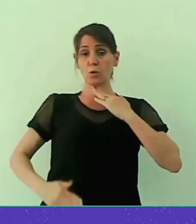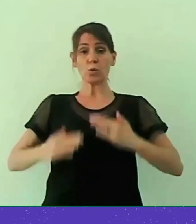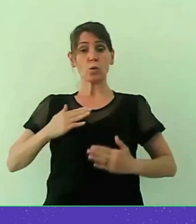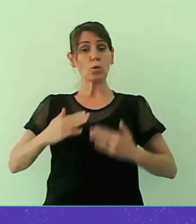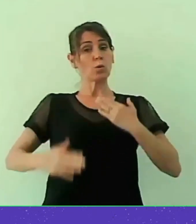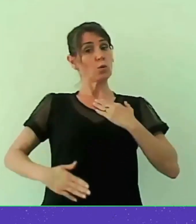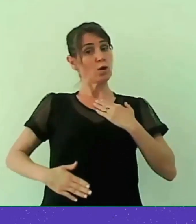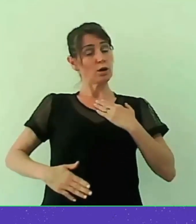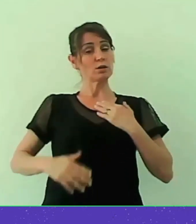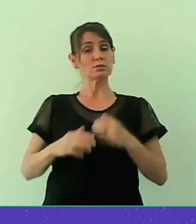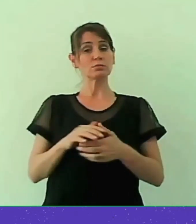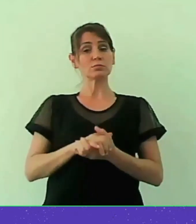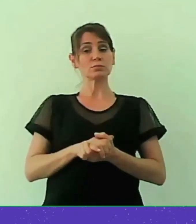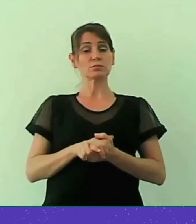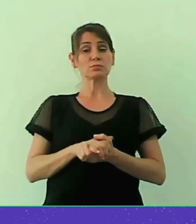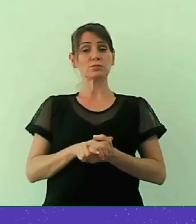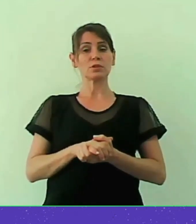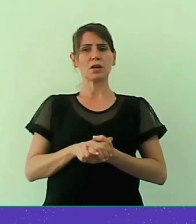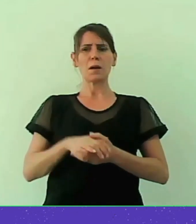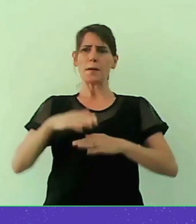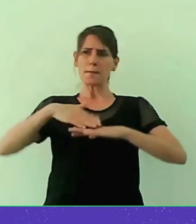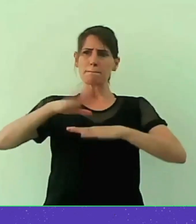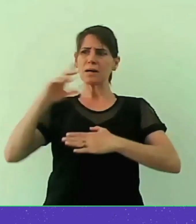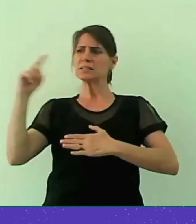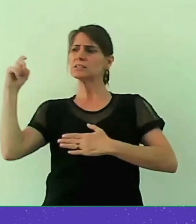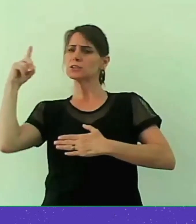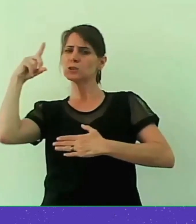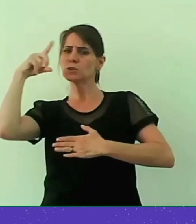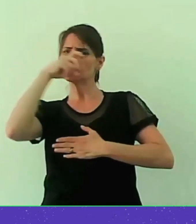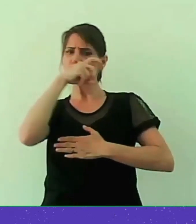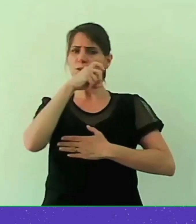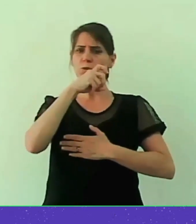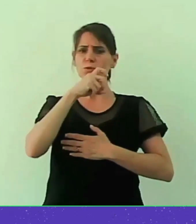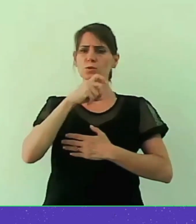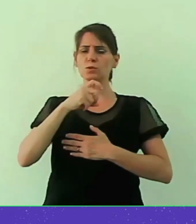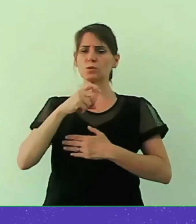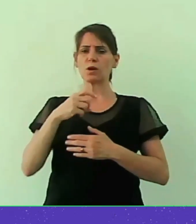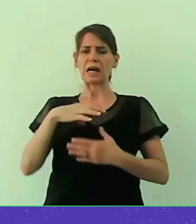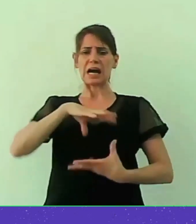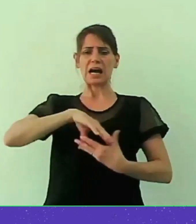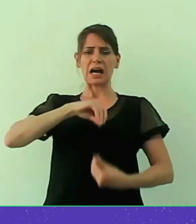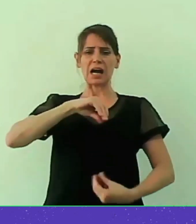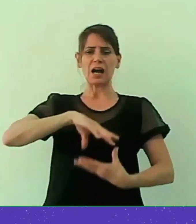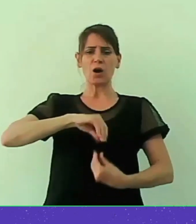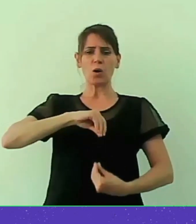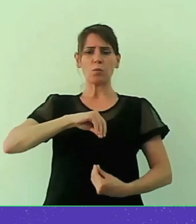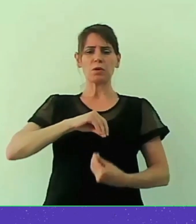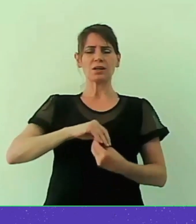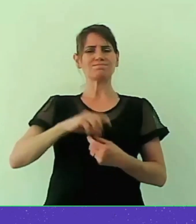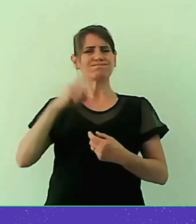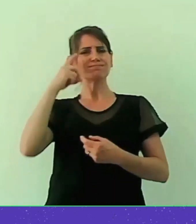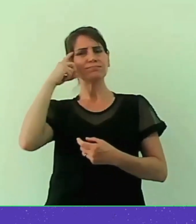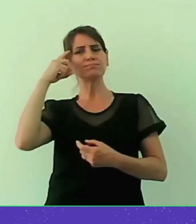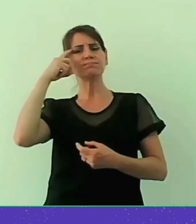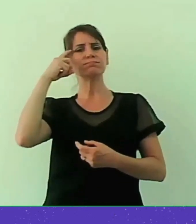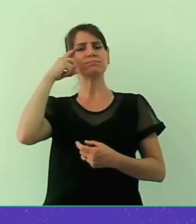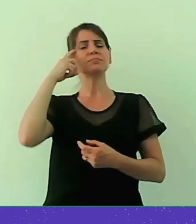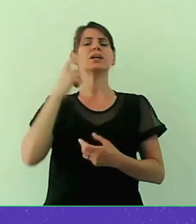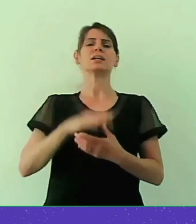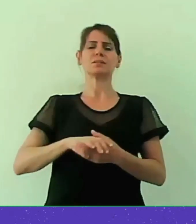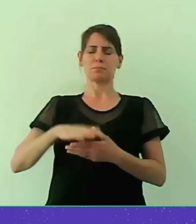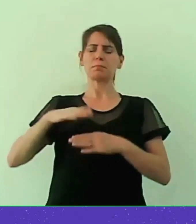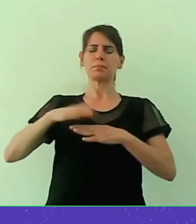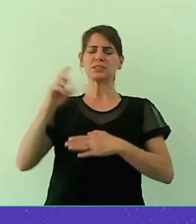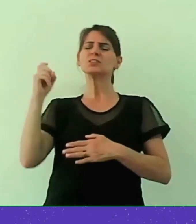mais difícil para Deus atender a nossa necessidade da alma, psicológica. E muito